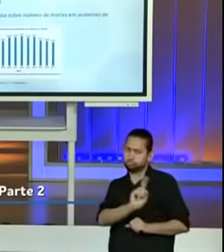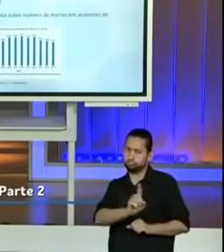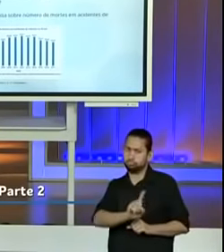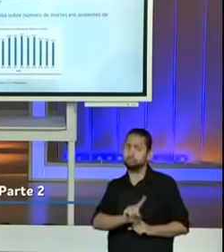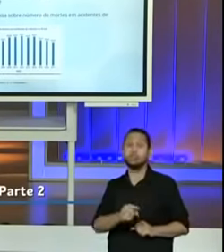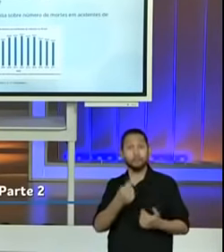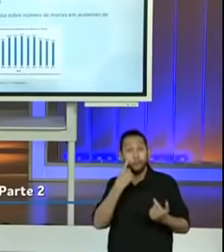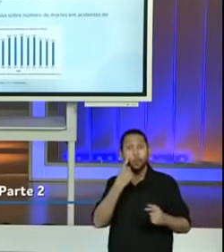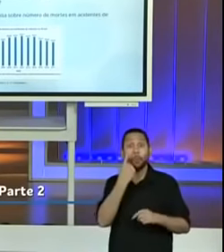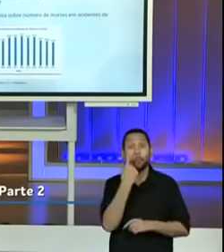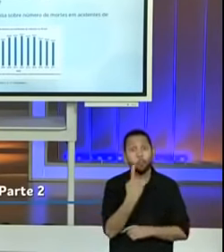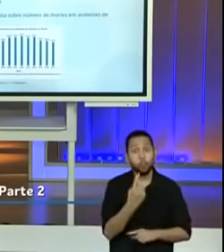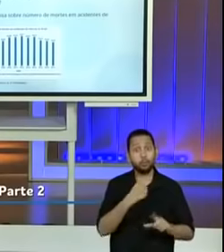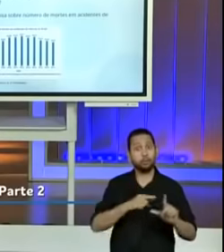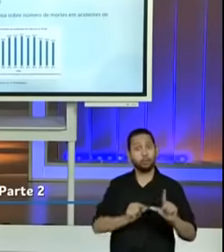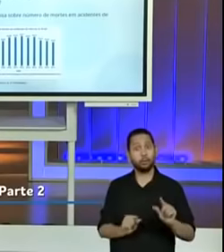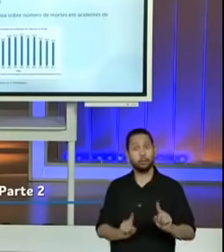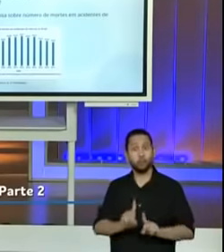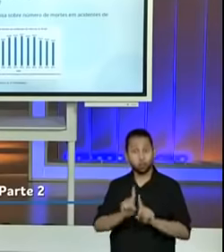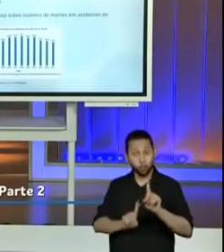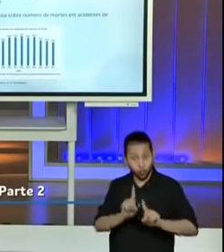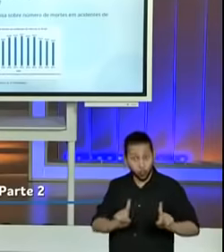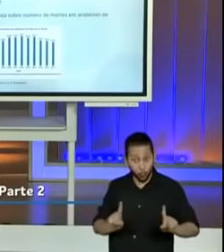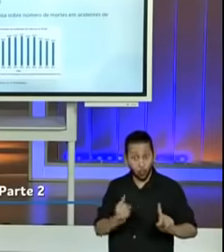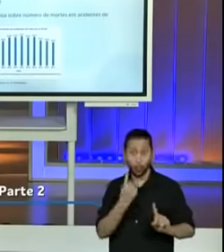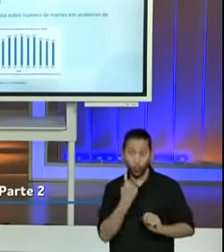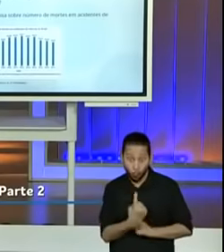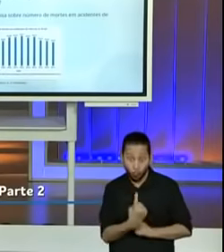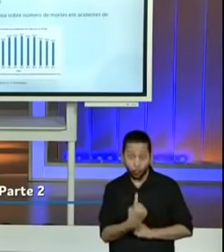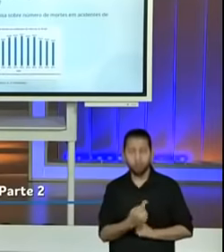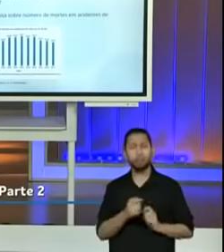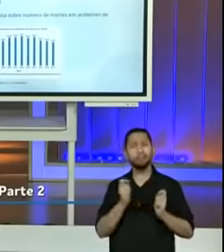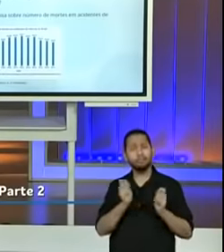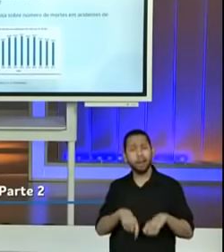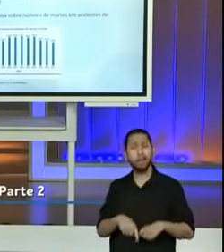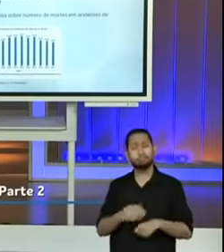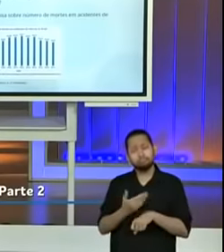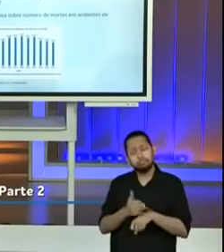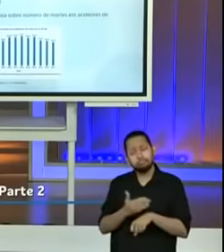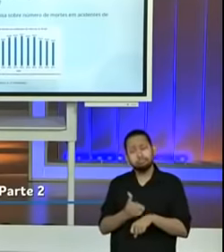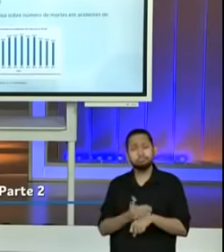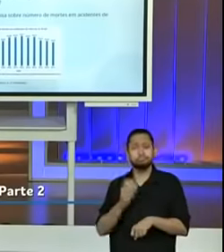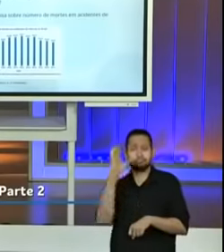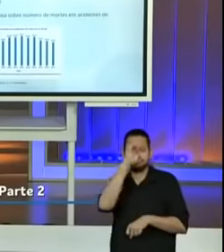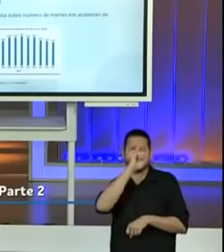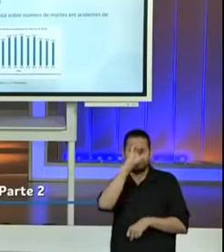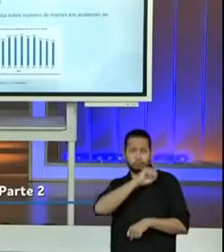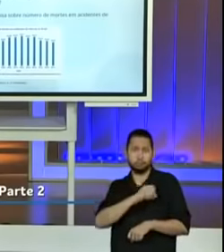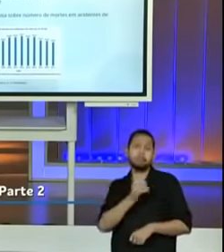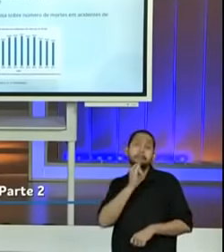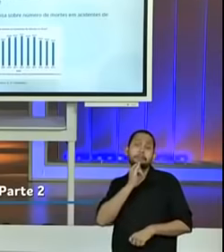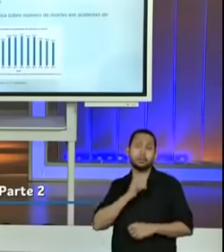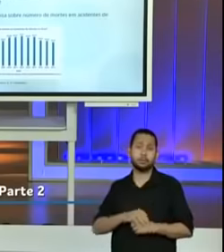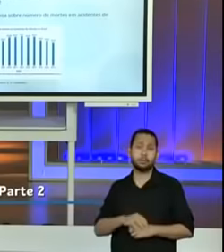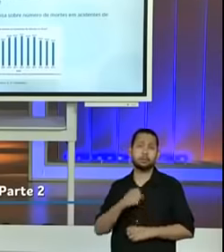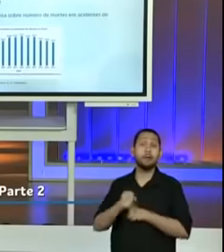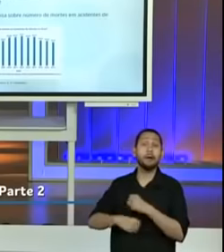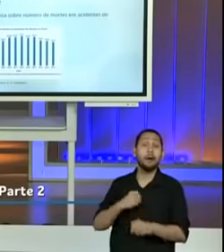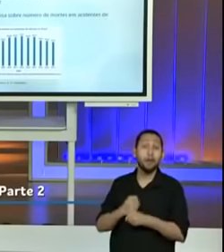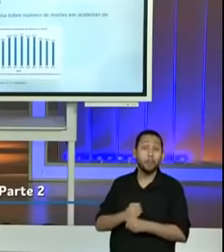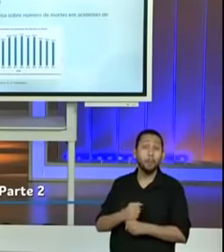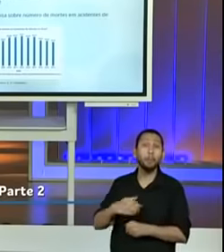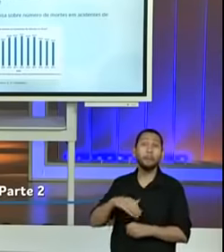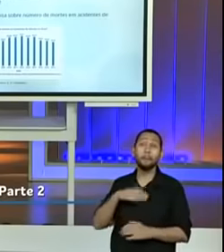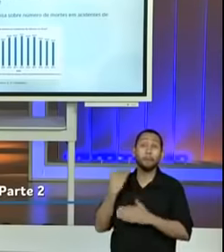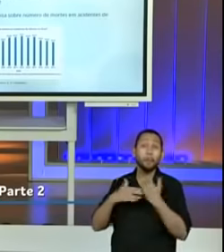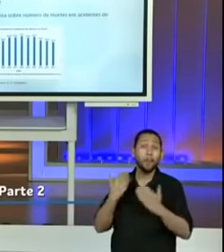gente consegue descobrir com um mesmo gráfico. Nós já descobrimos qual foi o ano que teve o maior número de mortes,